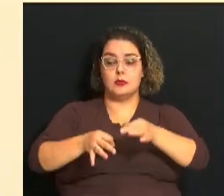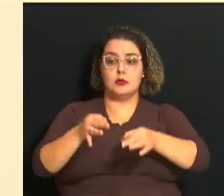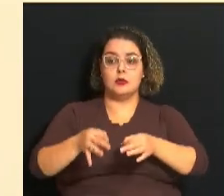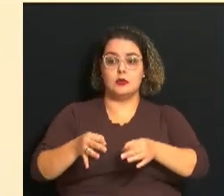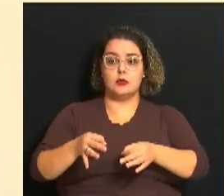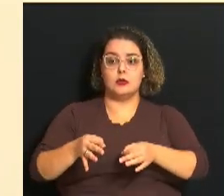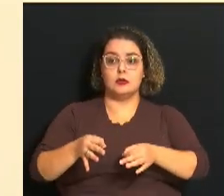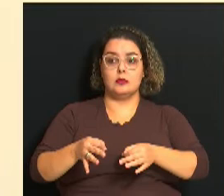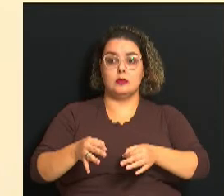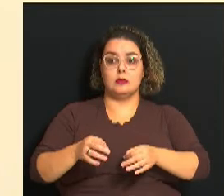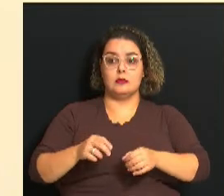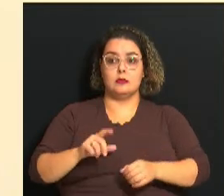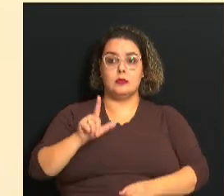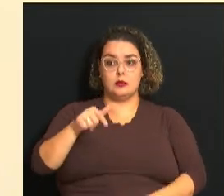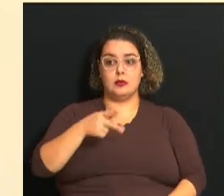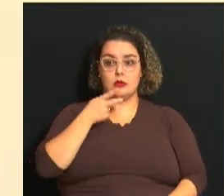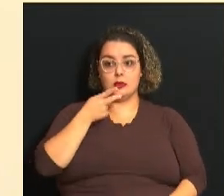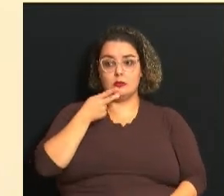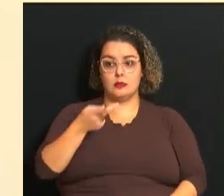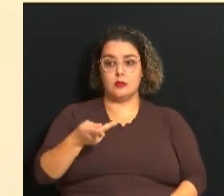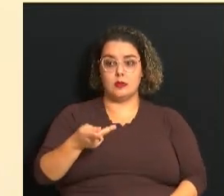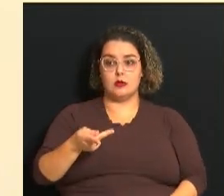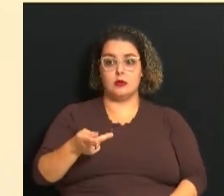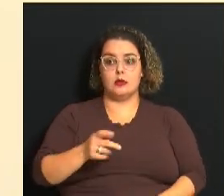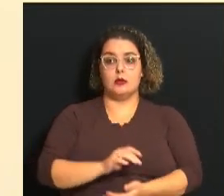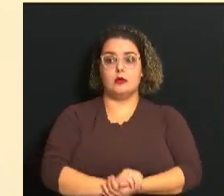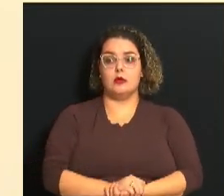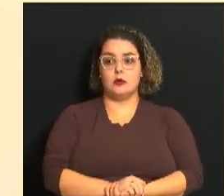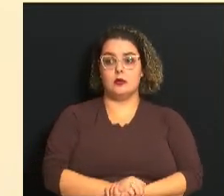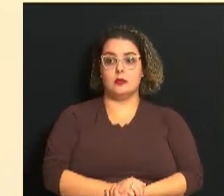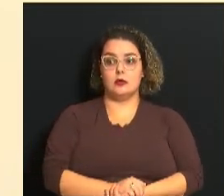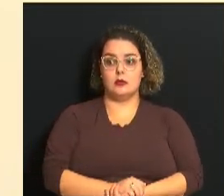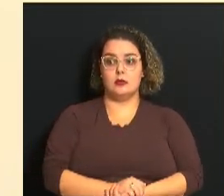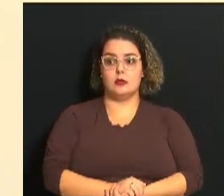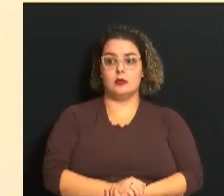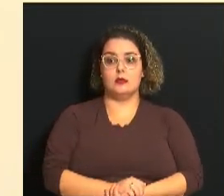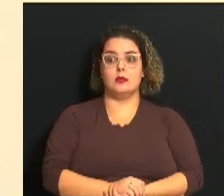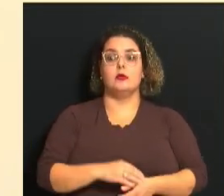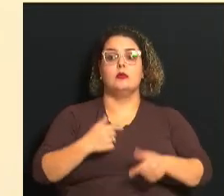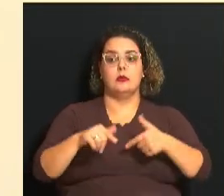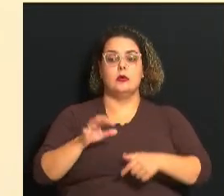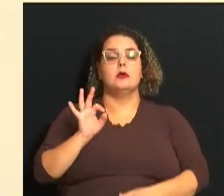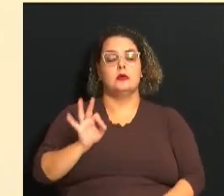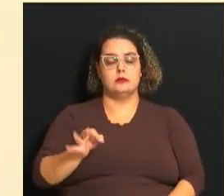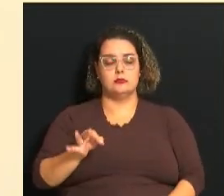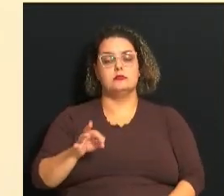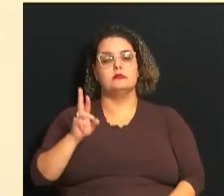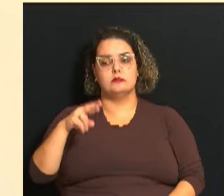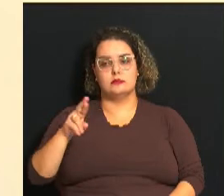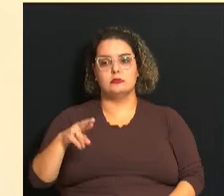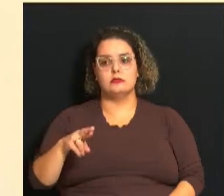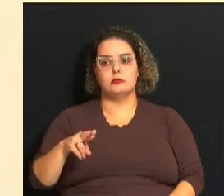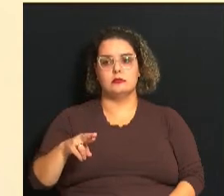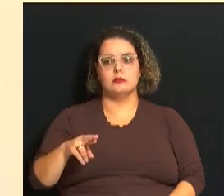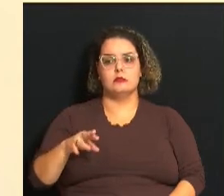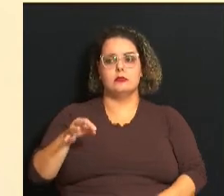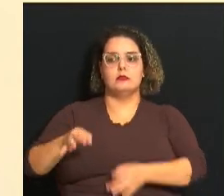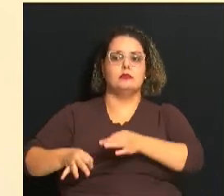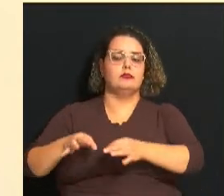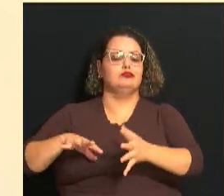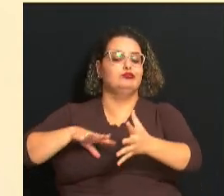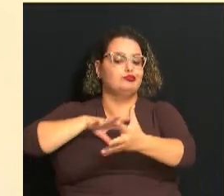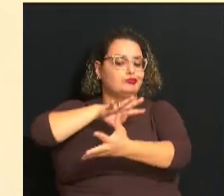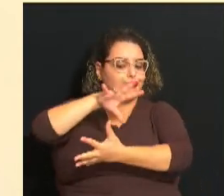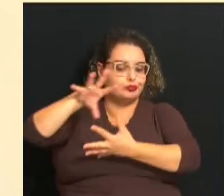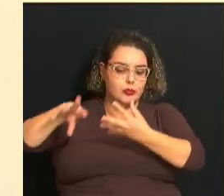que a gente deixou para falar depois vou dar uma abordado aqui realmente o trabalhador tem razão o judiciário é um Limbo da Luta